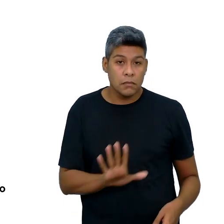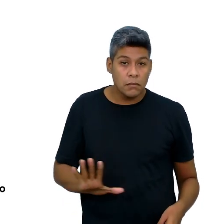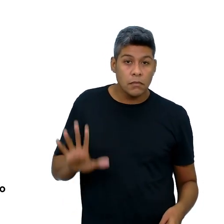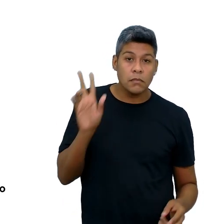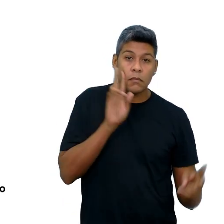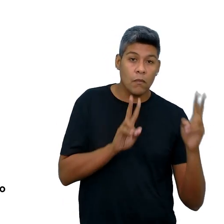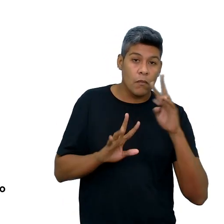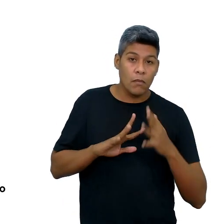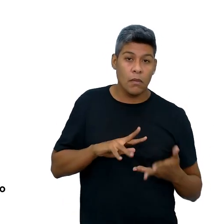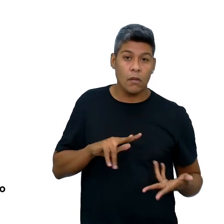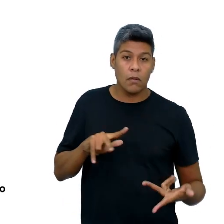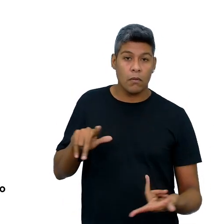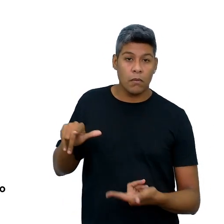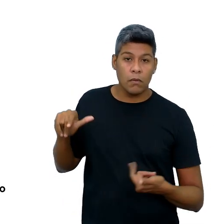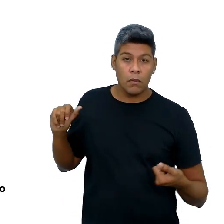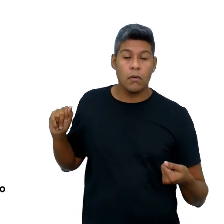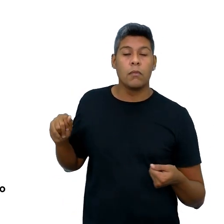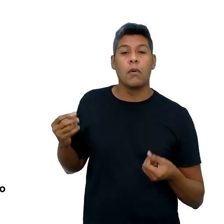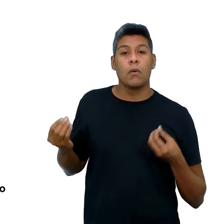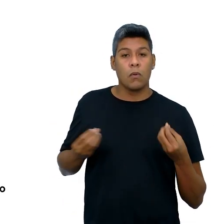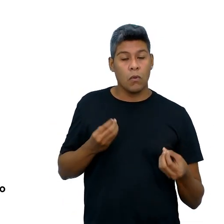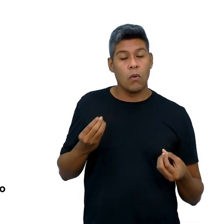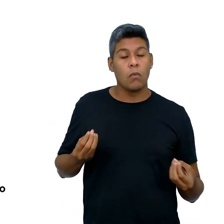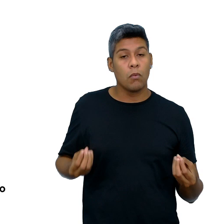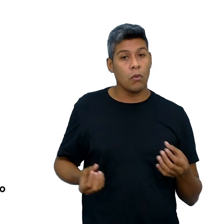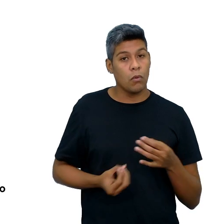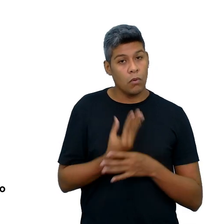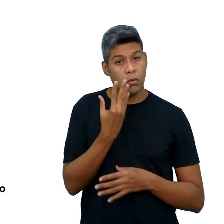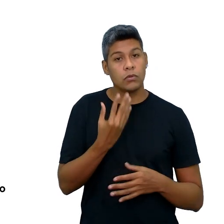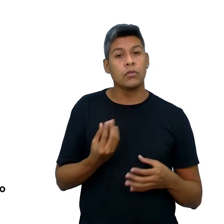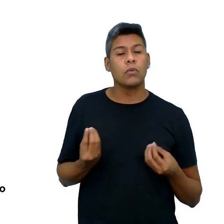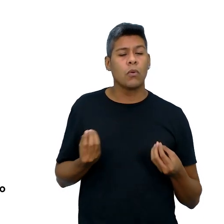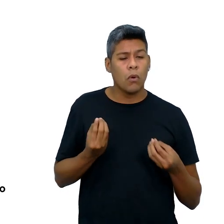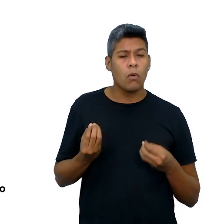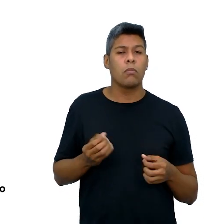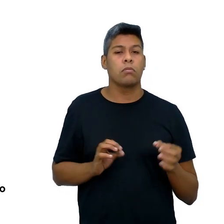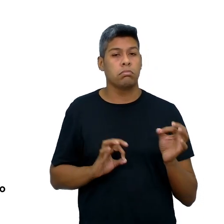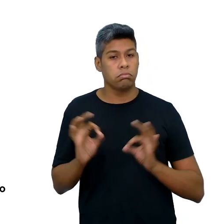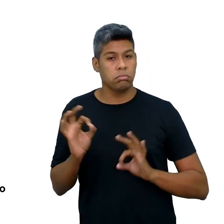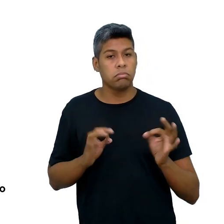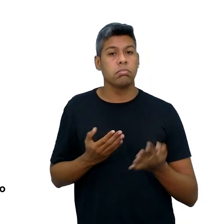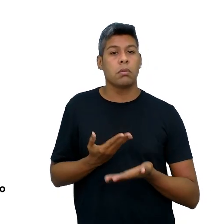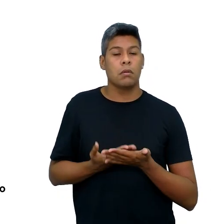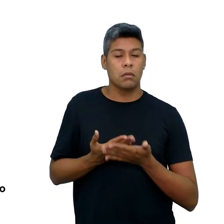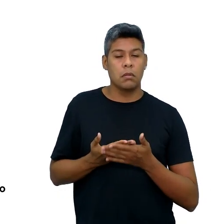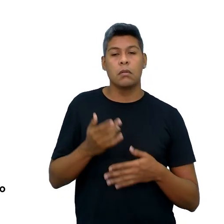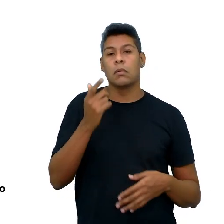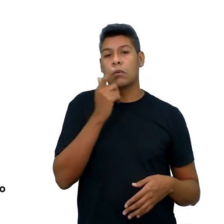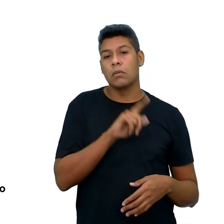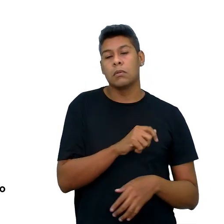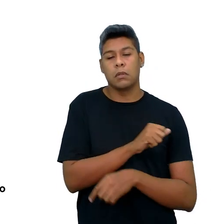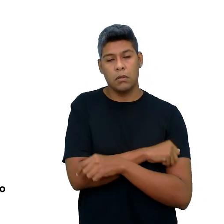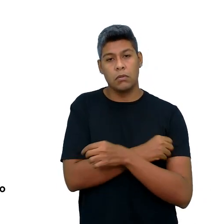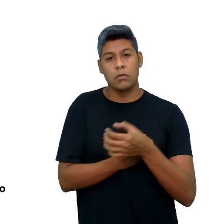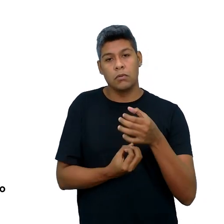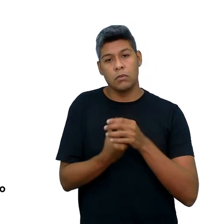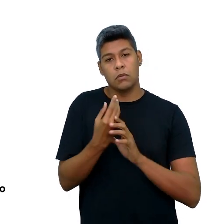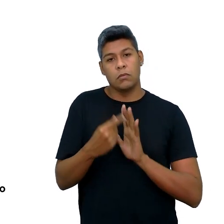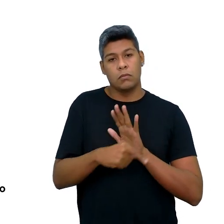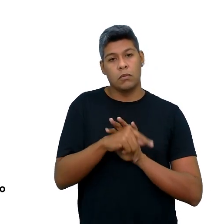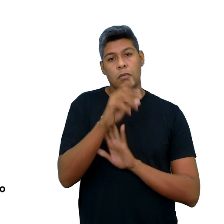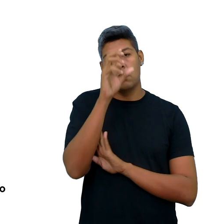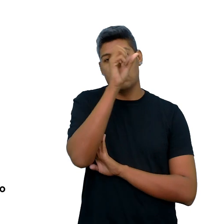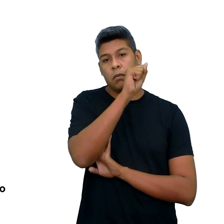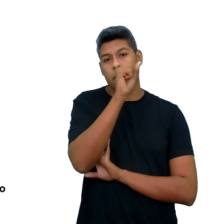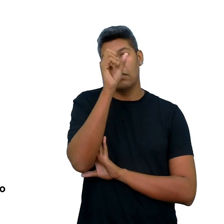visão global de como foi construído, como foi desenhada essa aula, de modo que o estudante ele consiga construir a sua